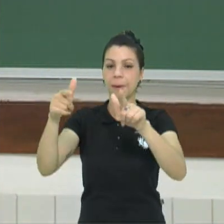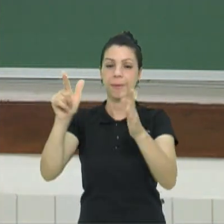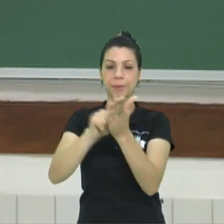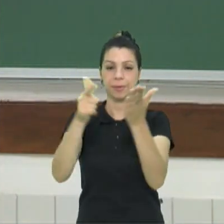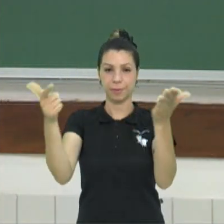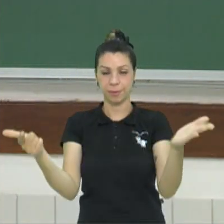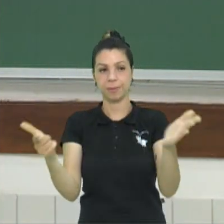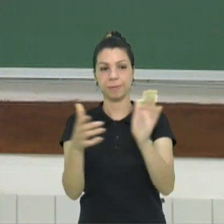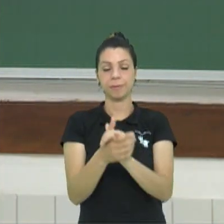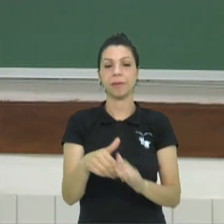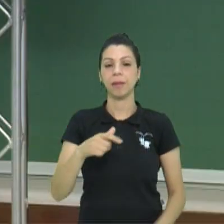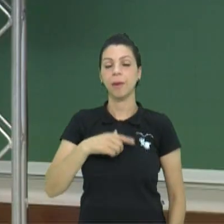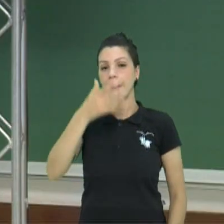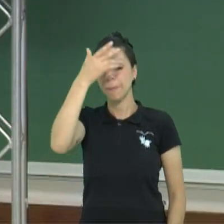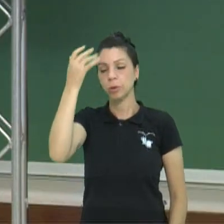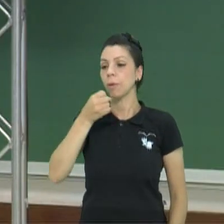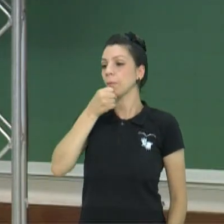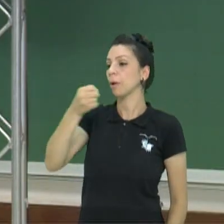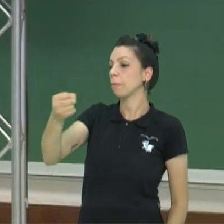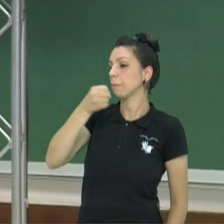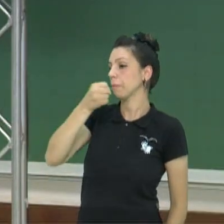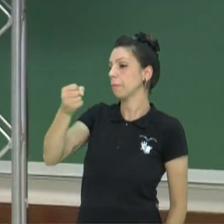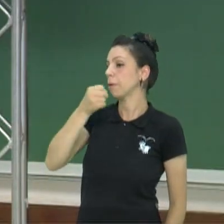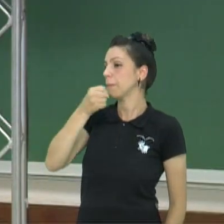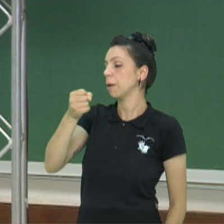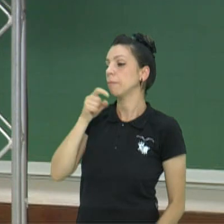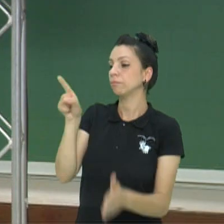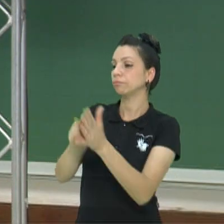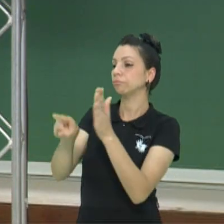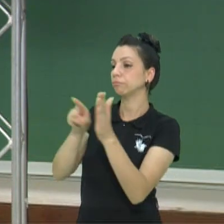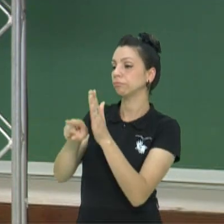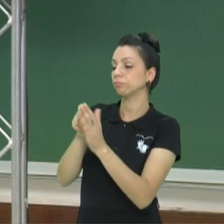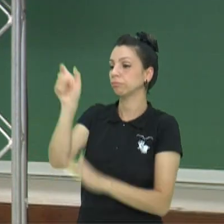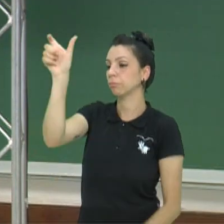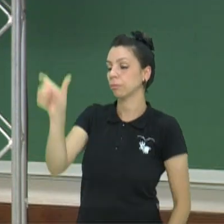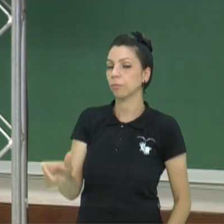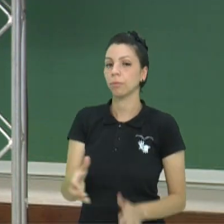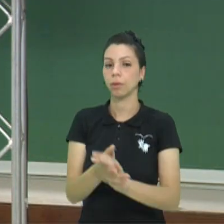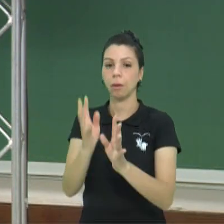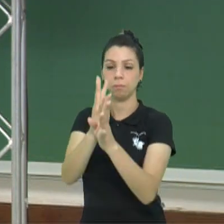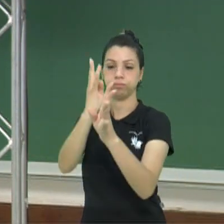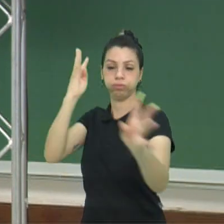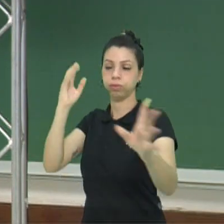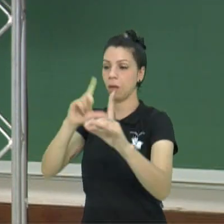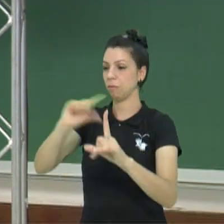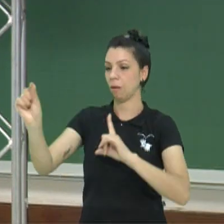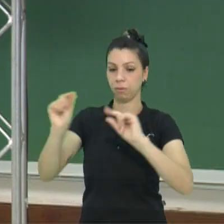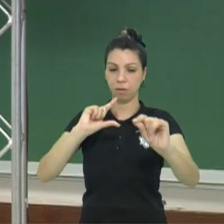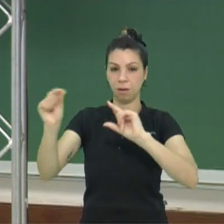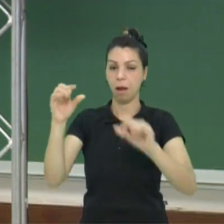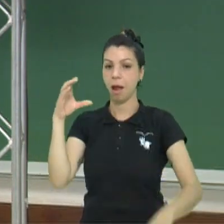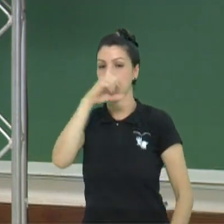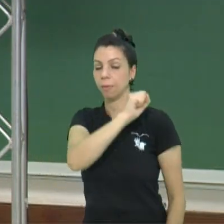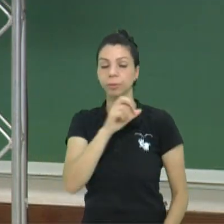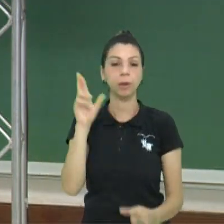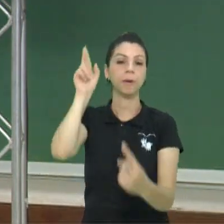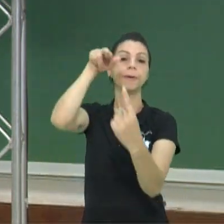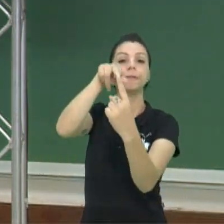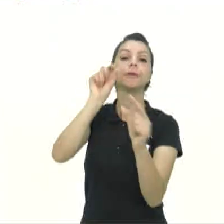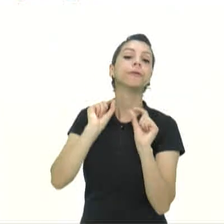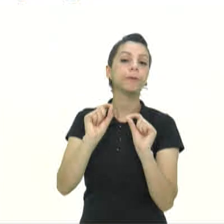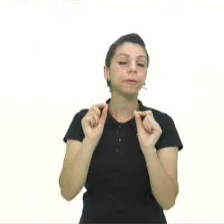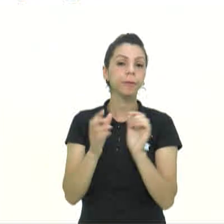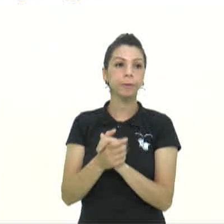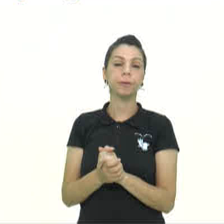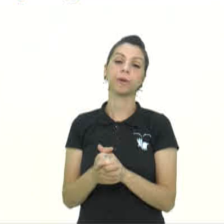tem uma entrevistadora fazendo uma entrevista com os candidatos e eles saindo muito rapidamente. Qual é a referência?